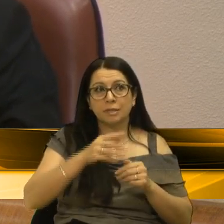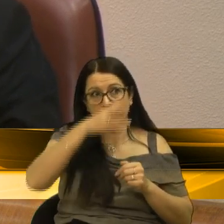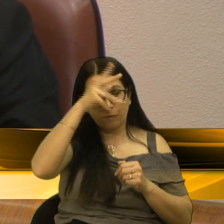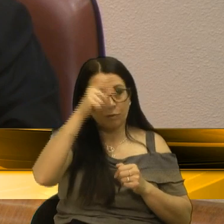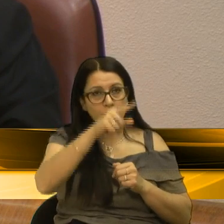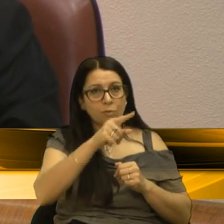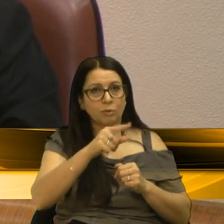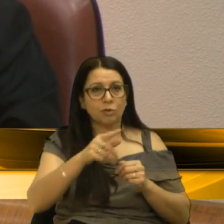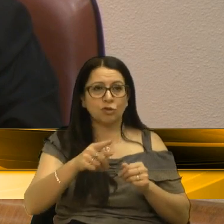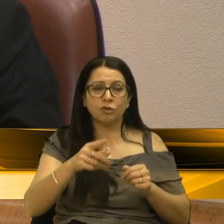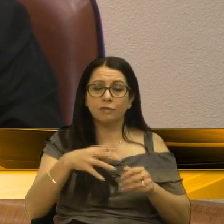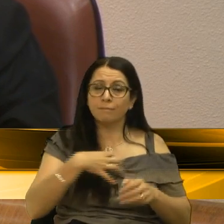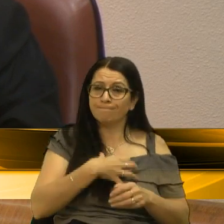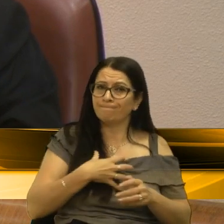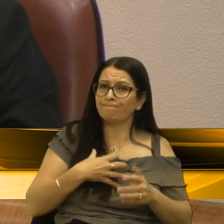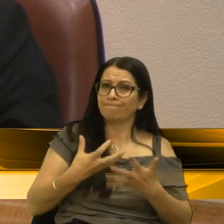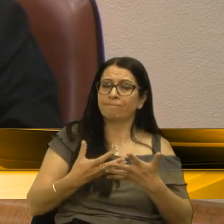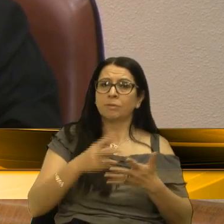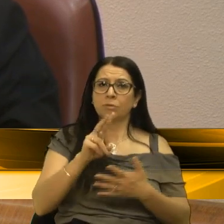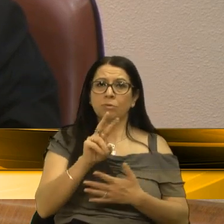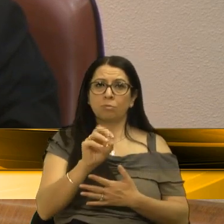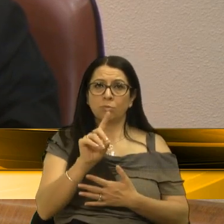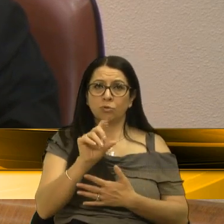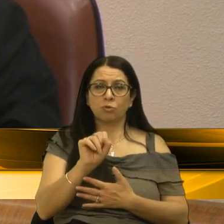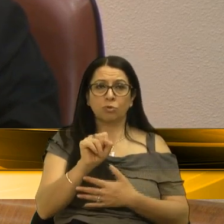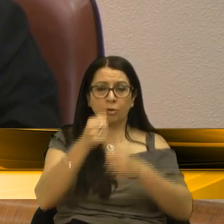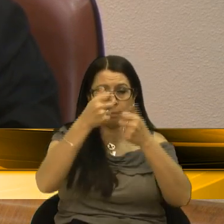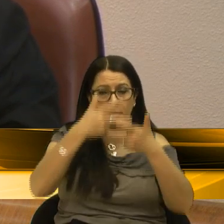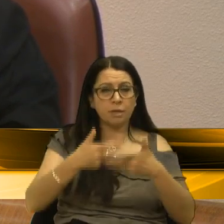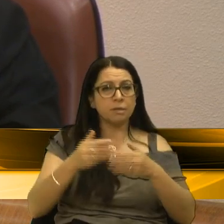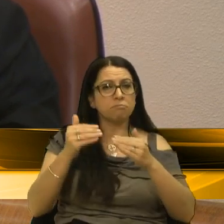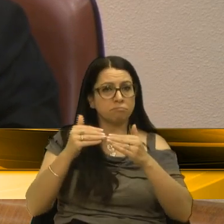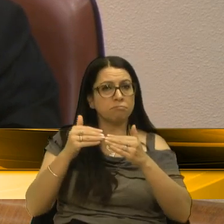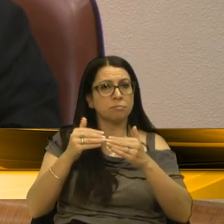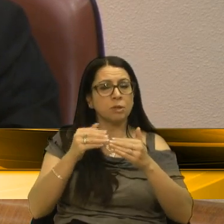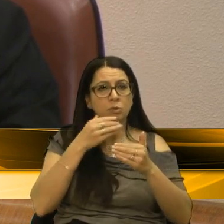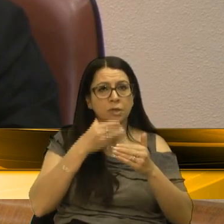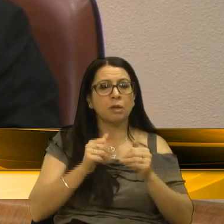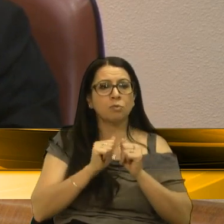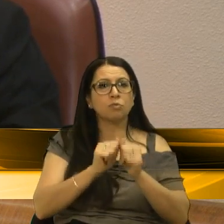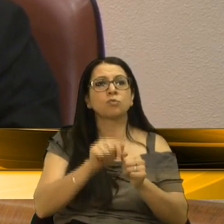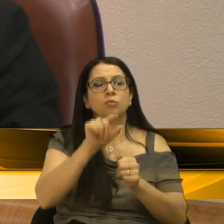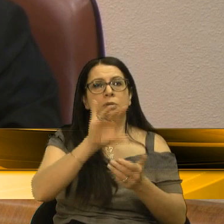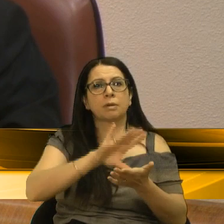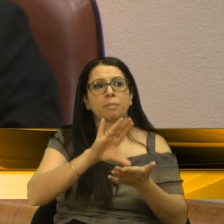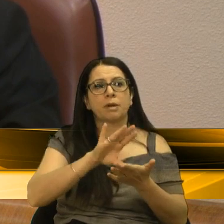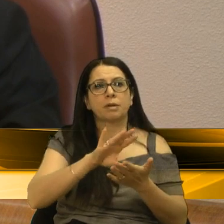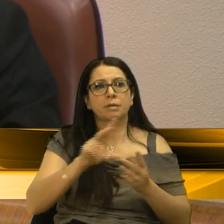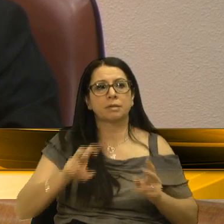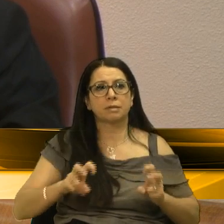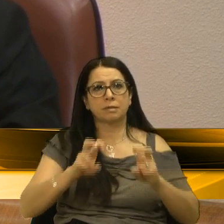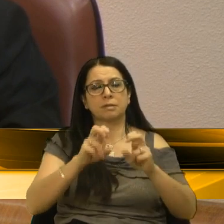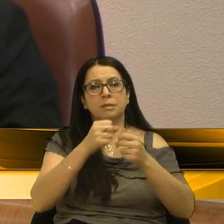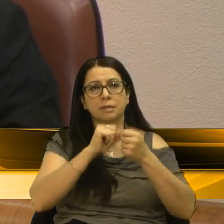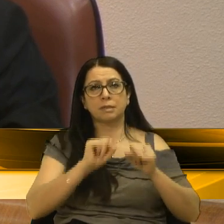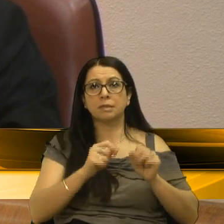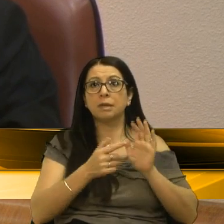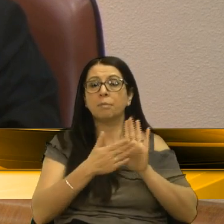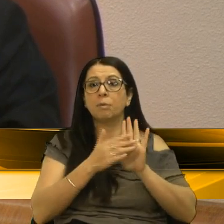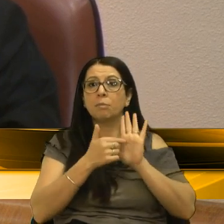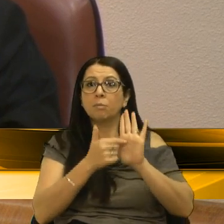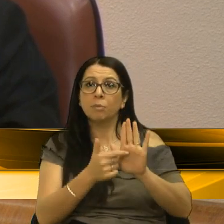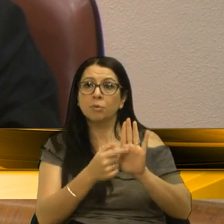gerou mal-estar. Em 2018, a bênção ocorreu concomitante ao Natal da Praça Dante Alighieri. A Secretaria iria propor que os